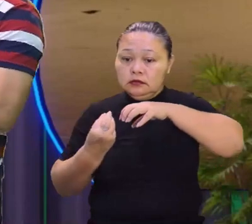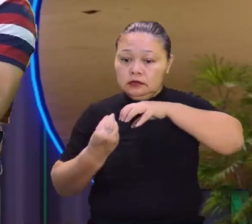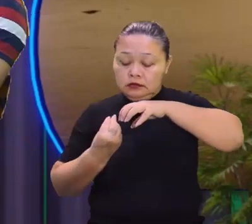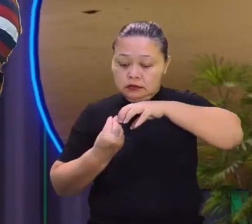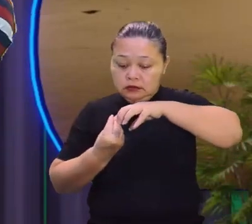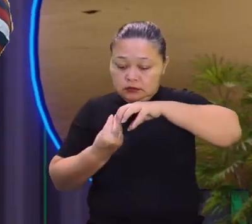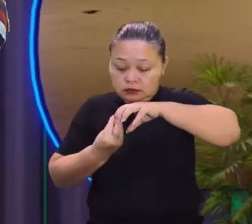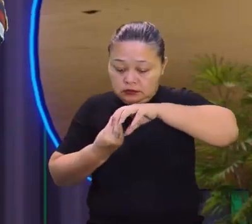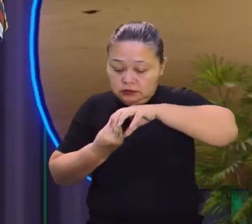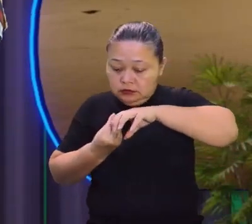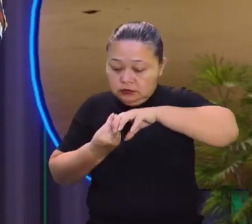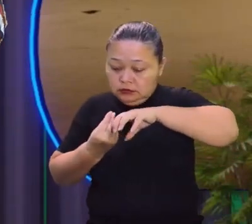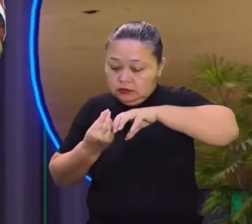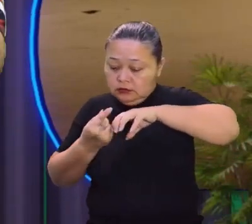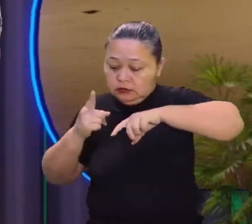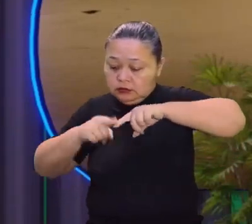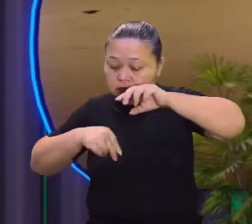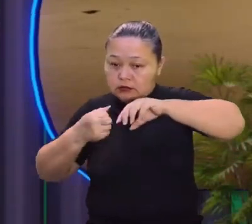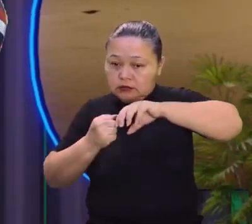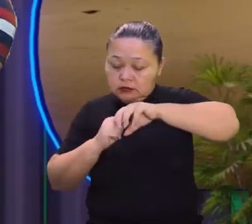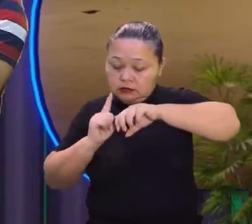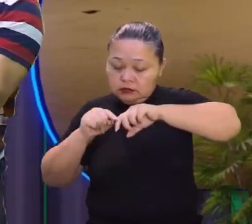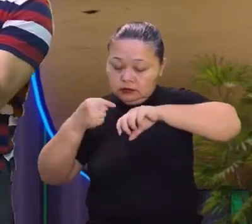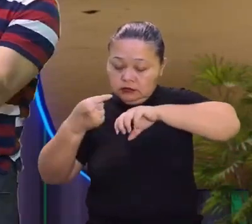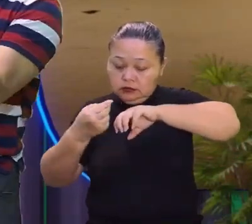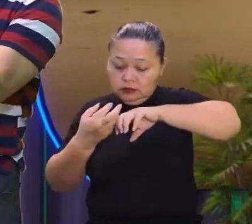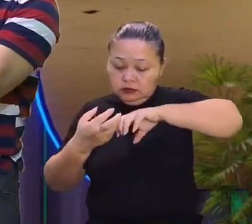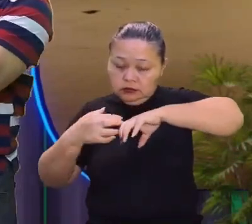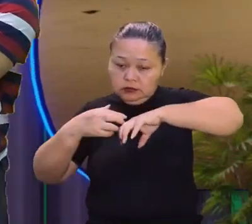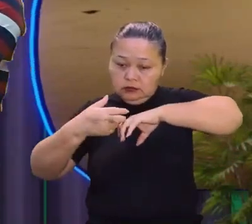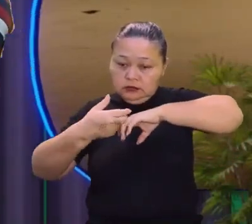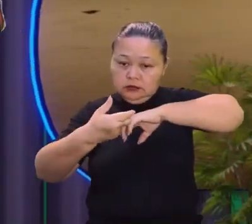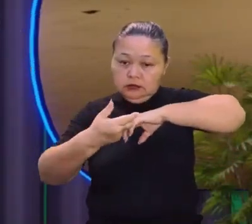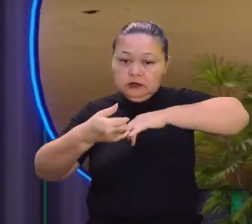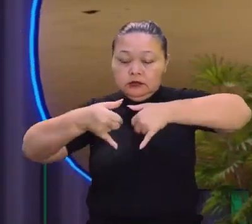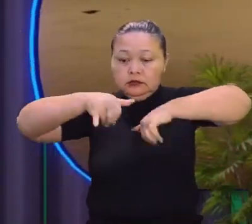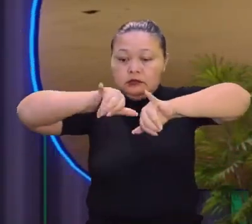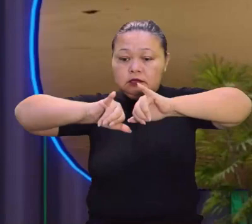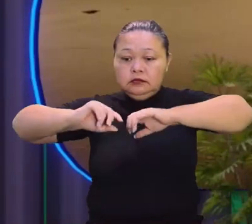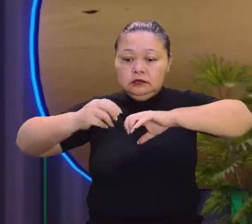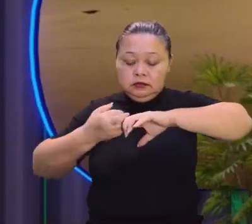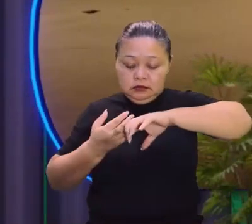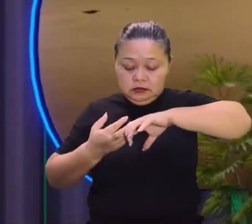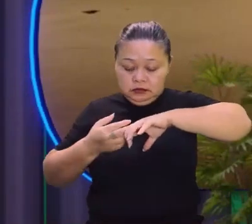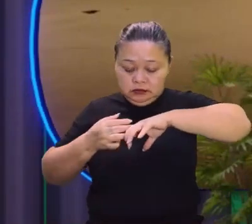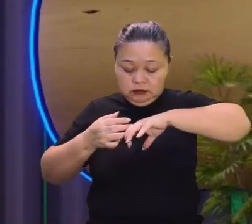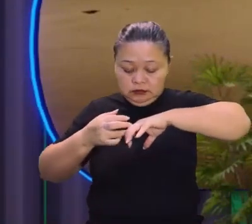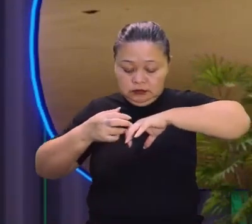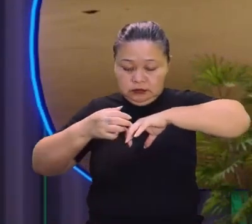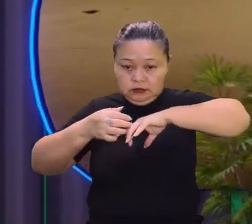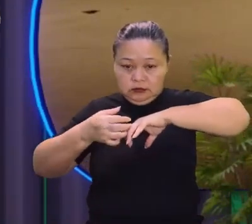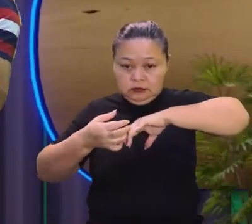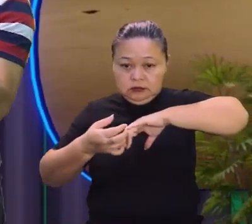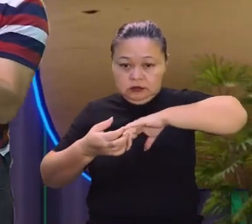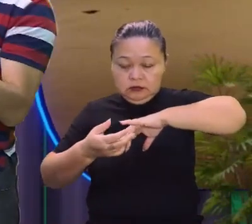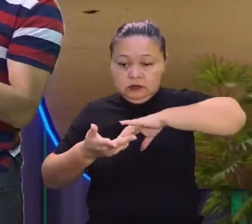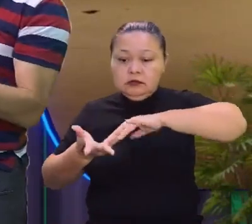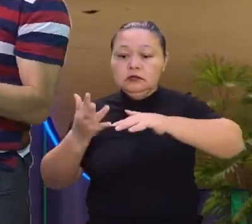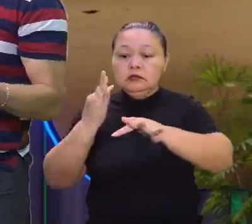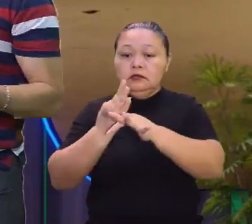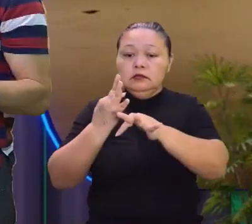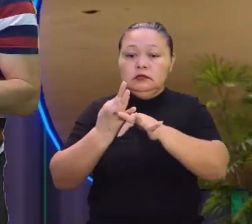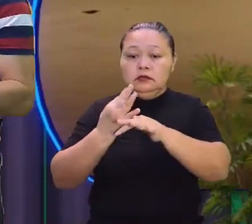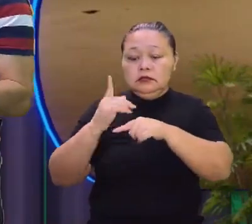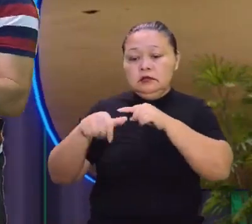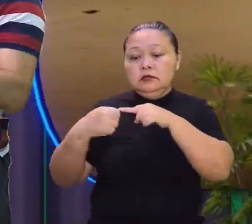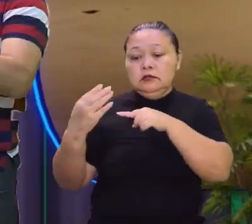dos seres vivos no resultado do intemperismo químico. É isso? Intemperismo químico e físico. Aí